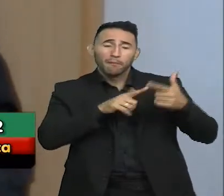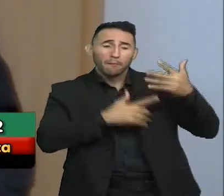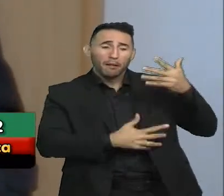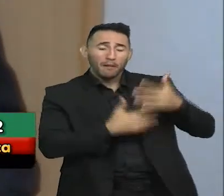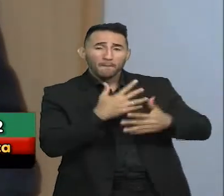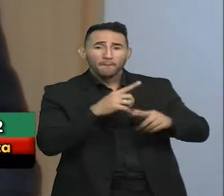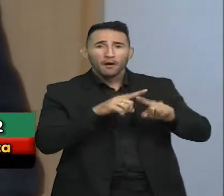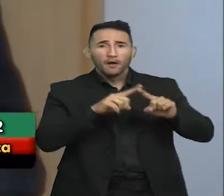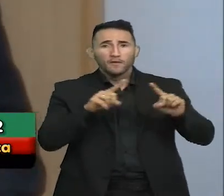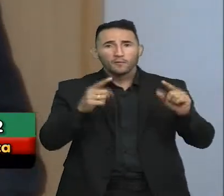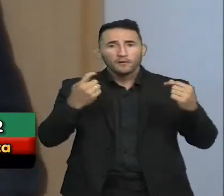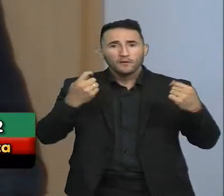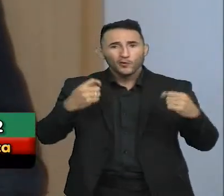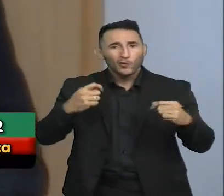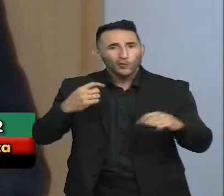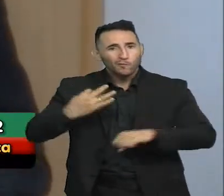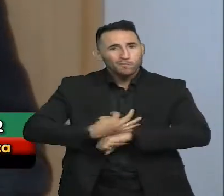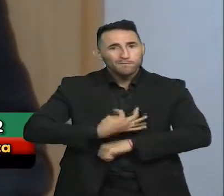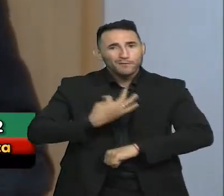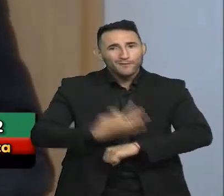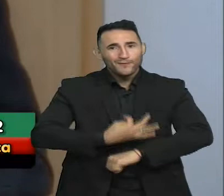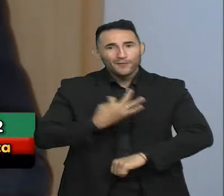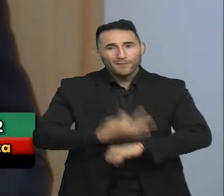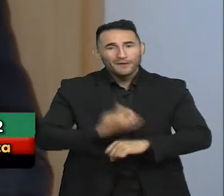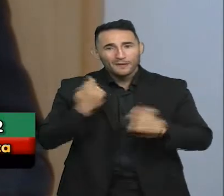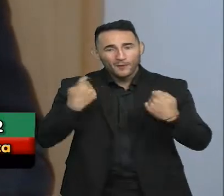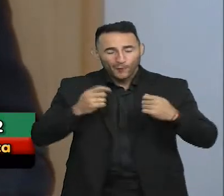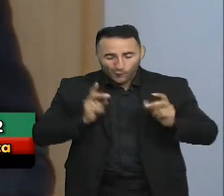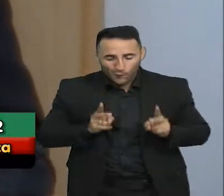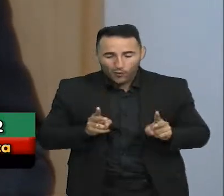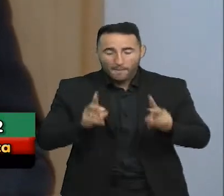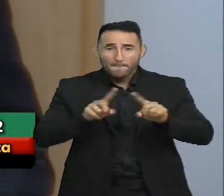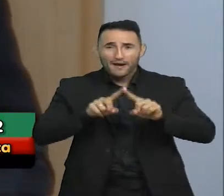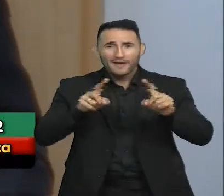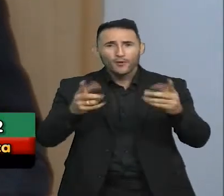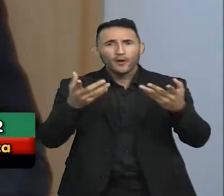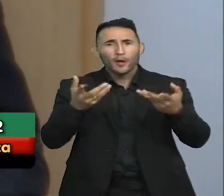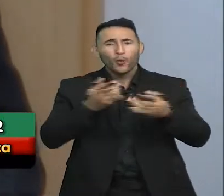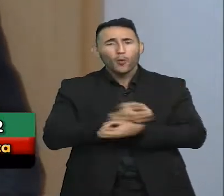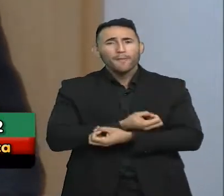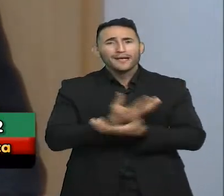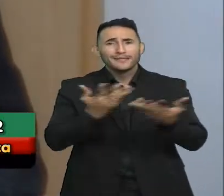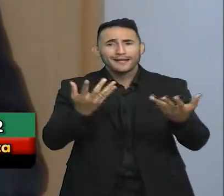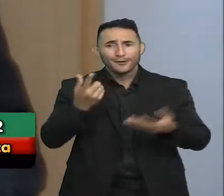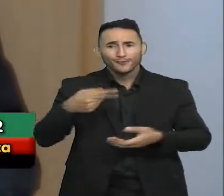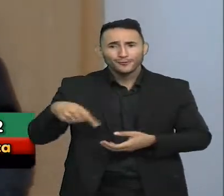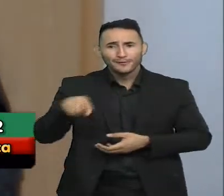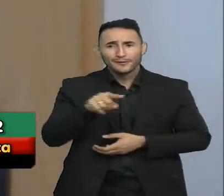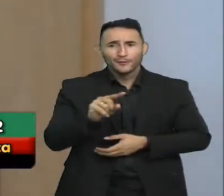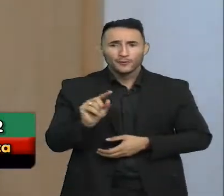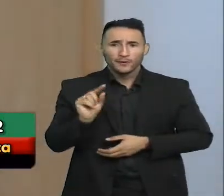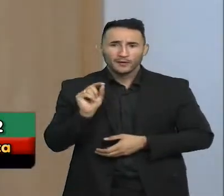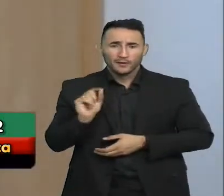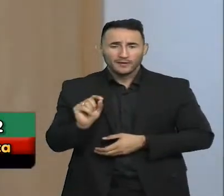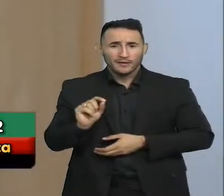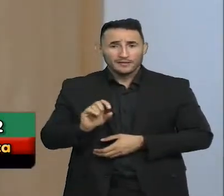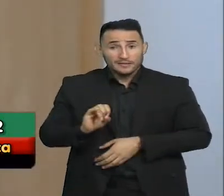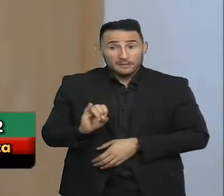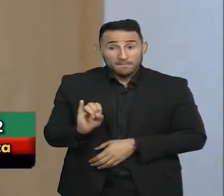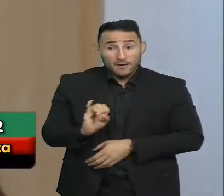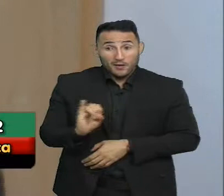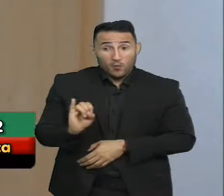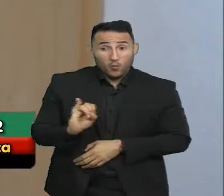preciso persistir. Uma coisa que eu gostaria de compartilhar também é que esse irmão nosso,